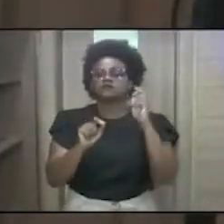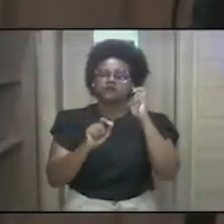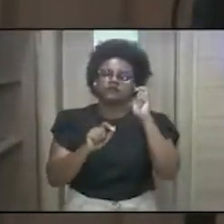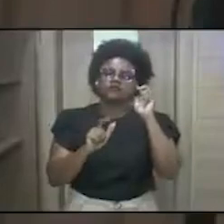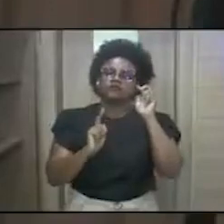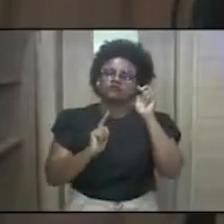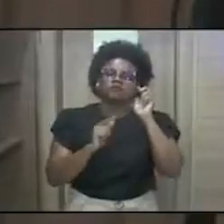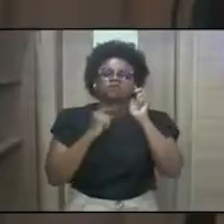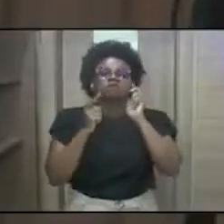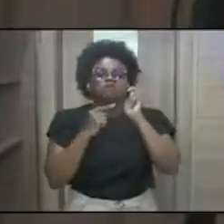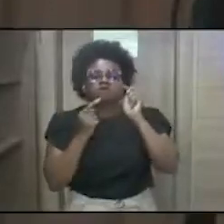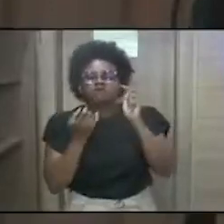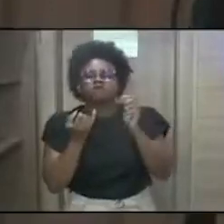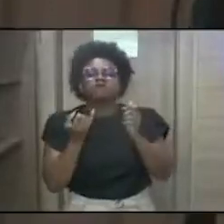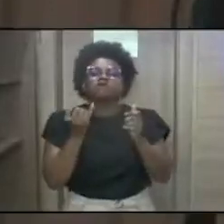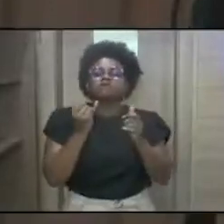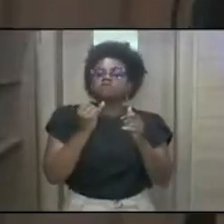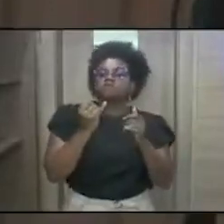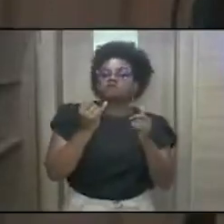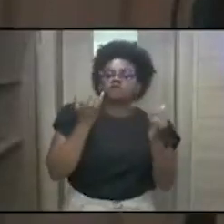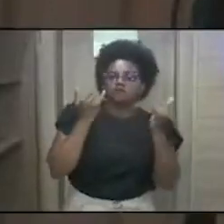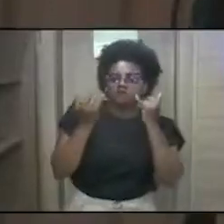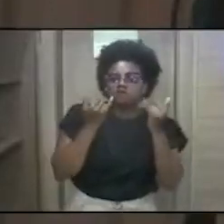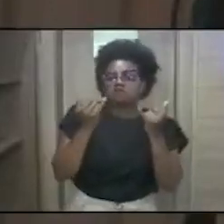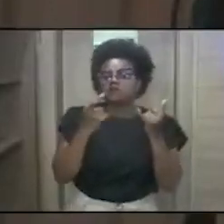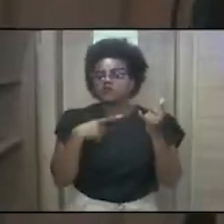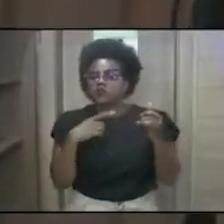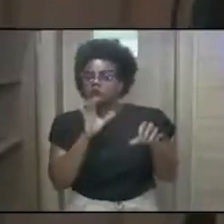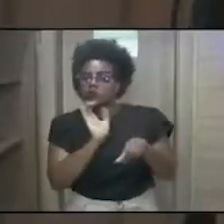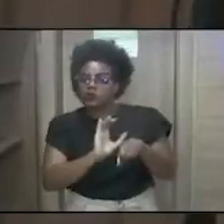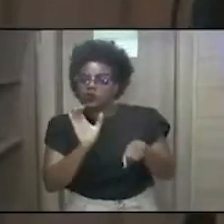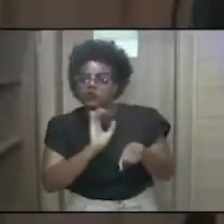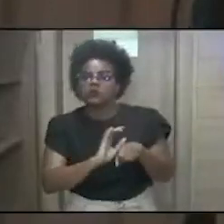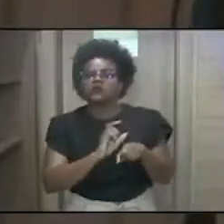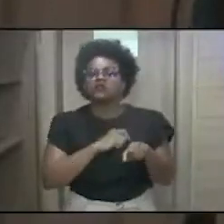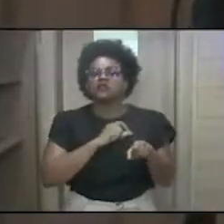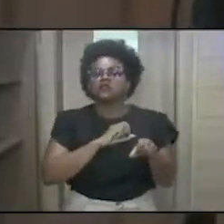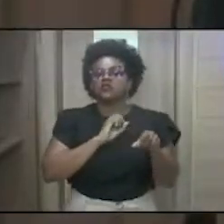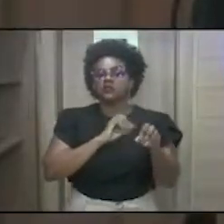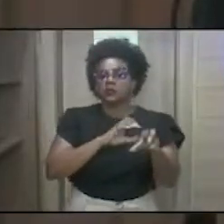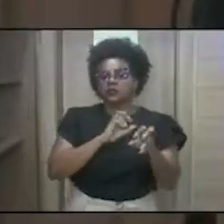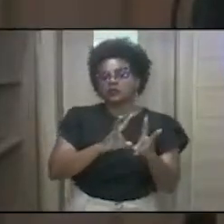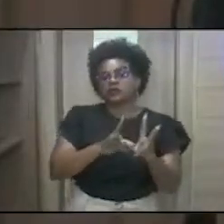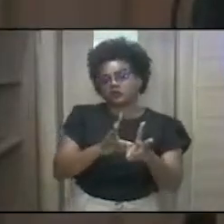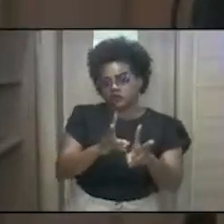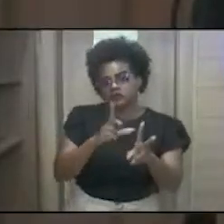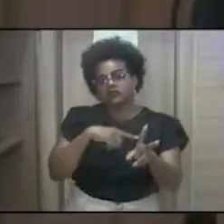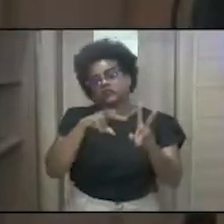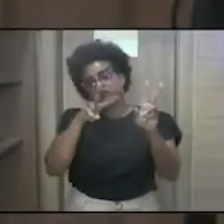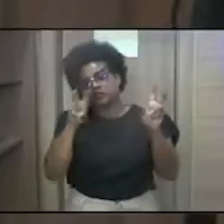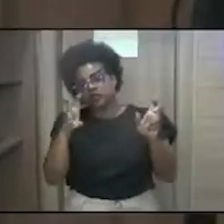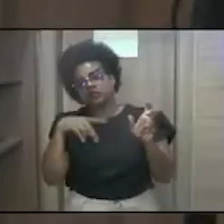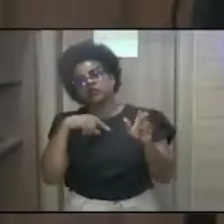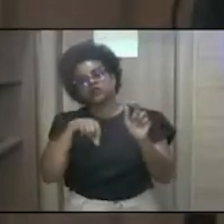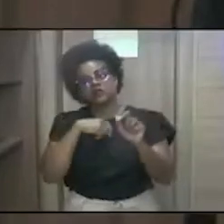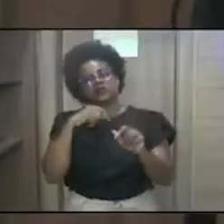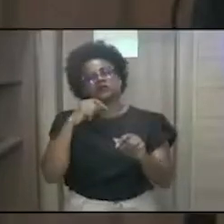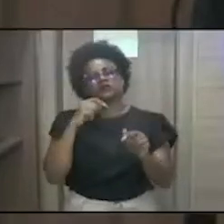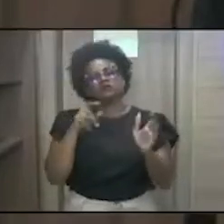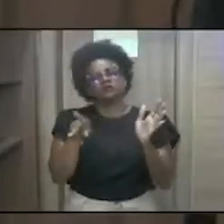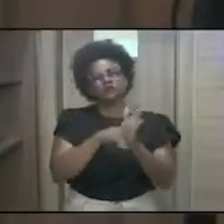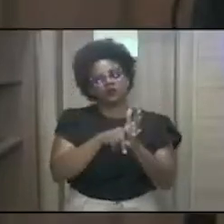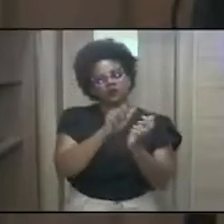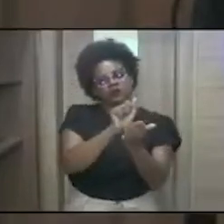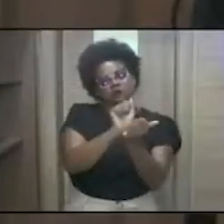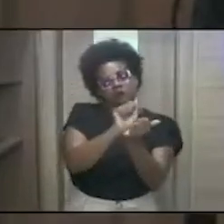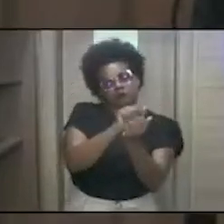não soube informar se teve alguma capacitação ou ação de educação permanente sobre o tema da prótese dentária. Então, a gente vê